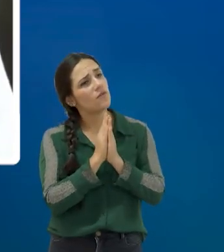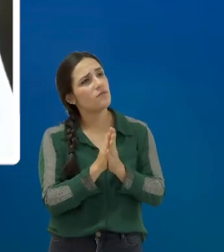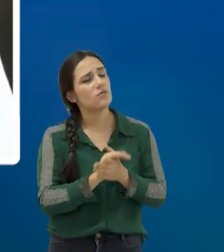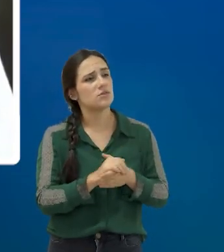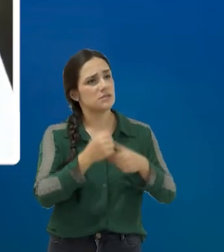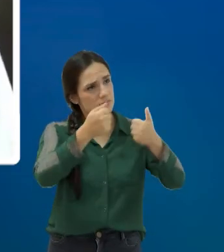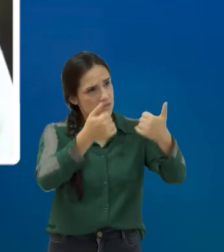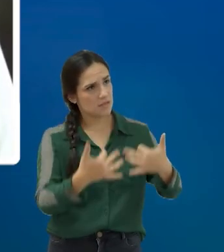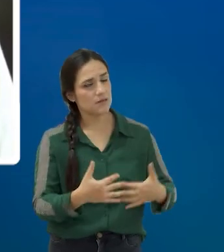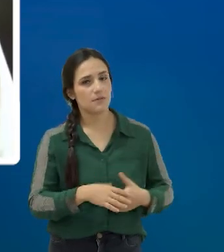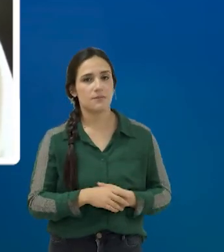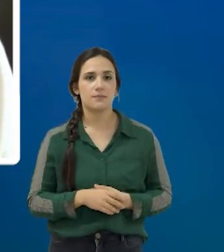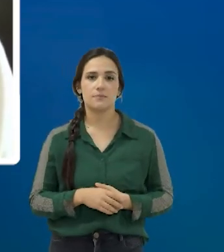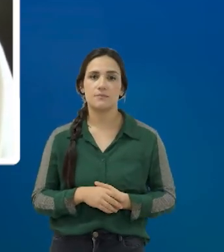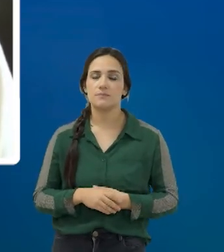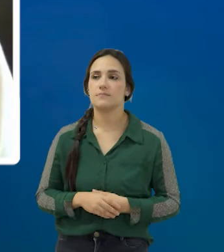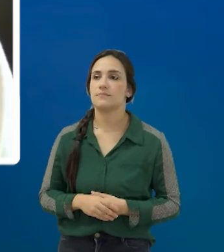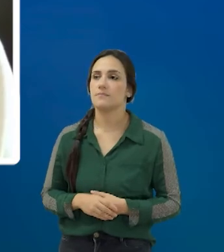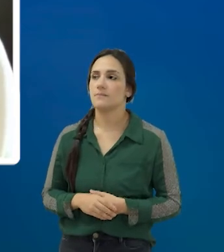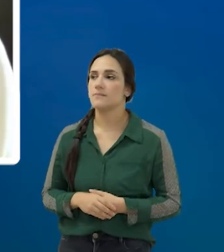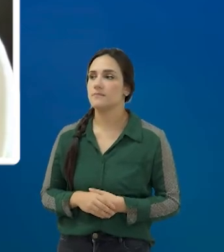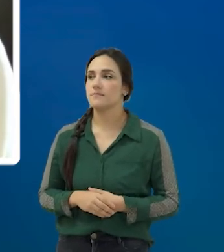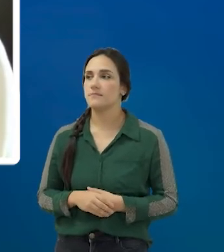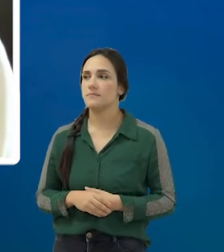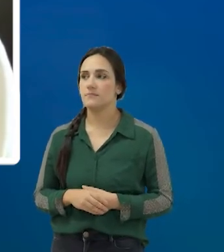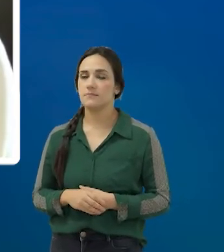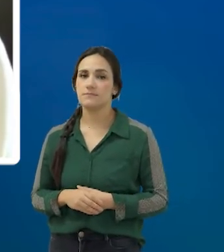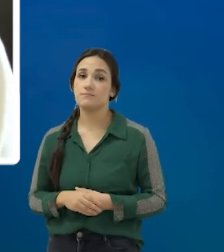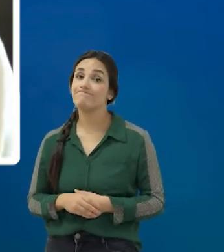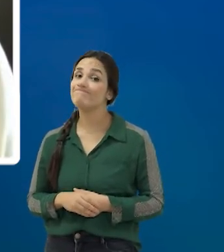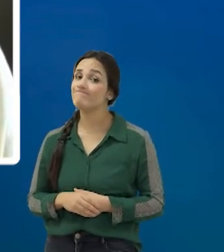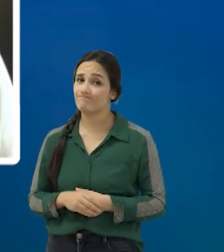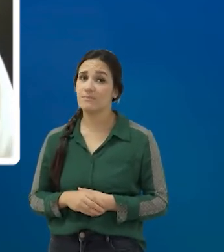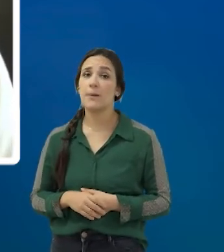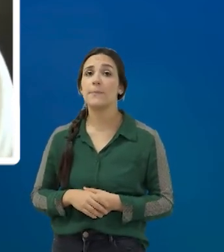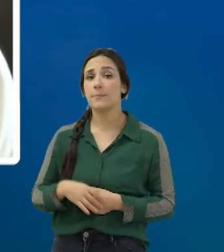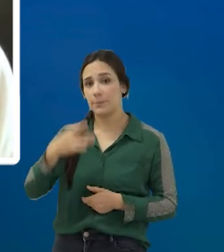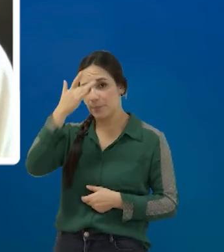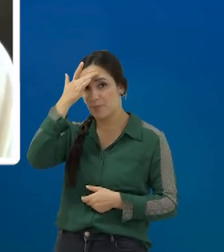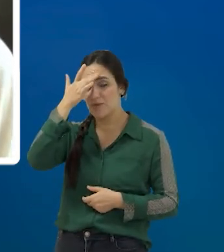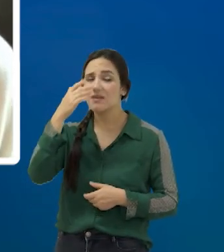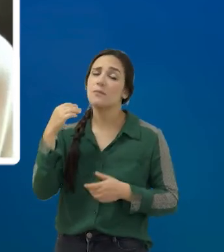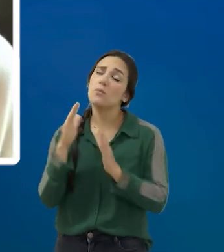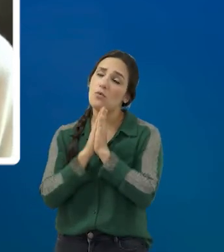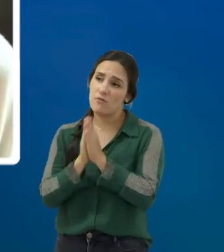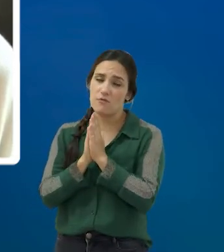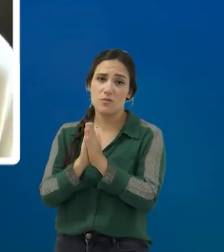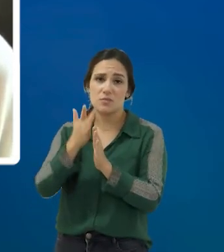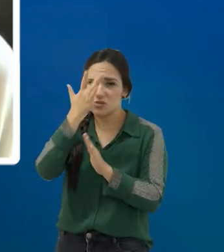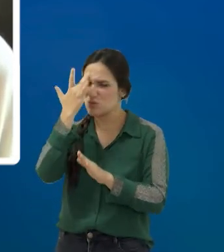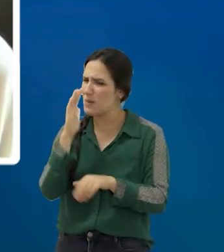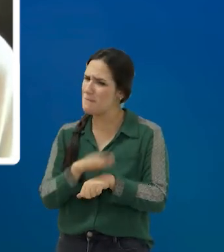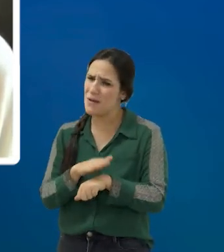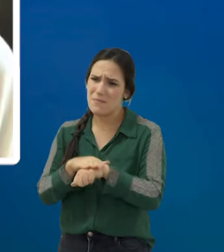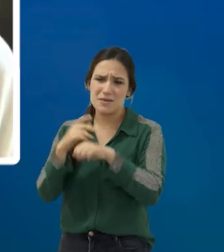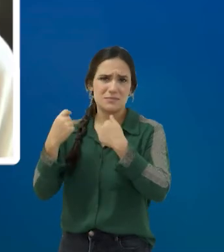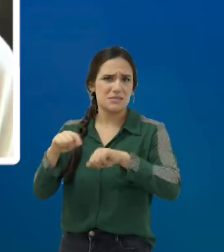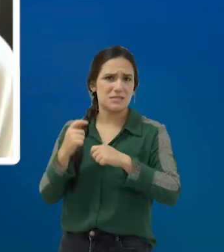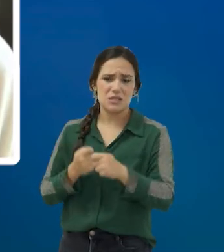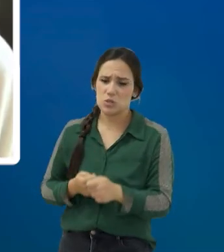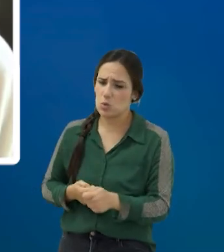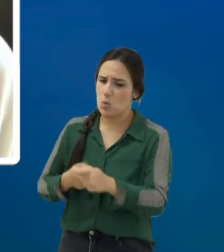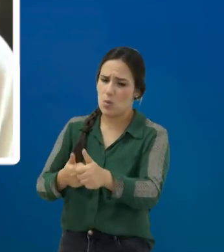você contasse para a gente um pouquinho dessa experiência. Olha, a maior quantidade de doadores possível, a